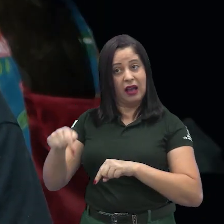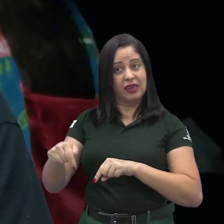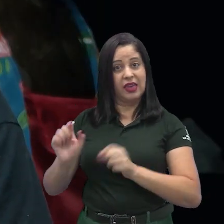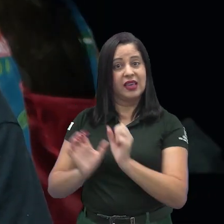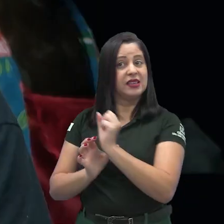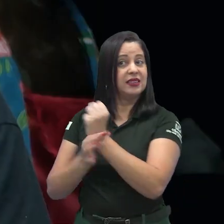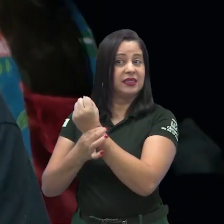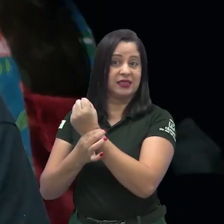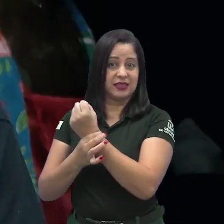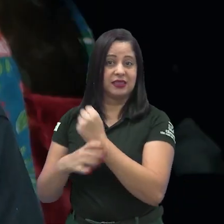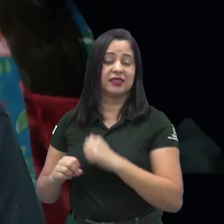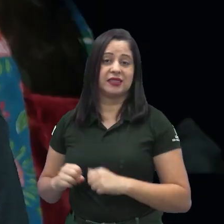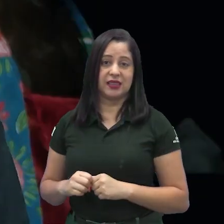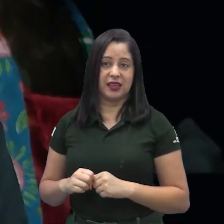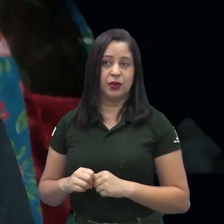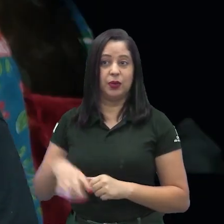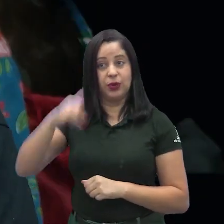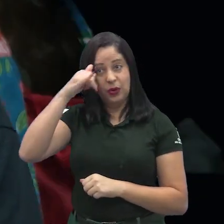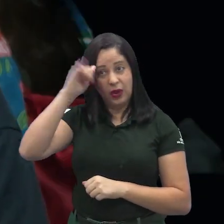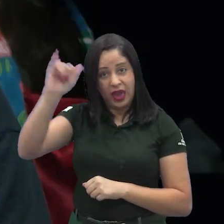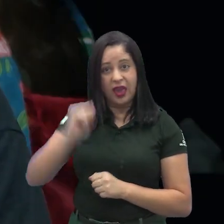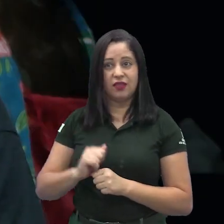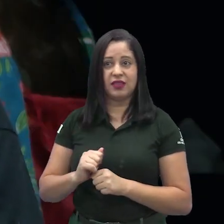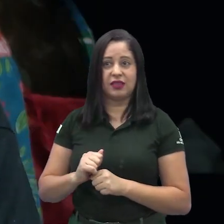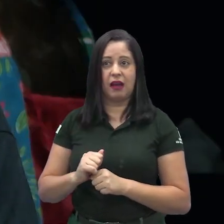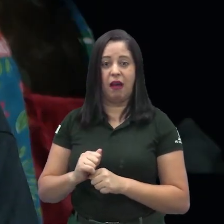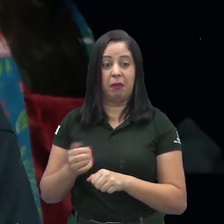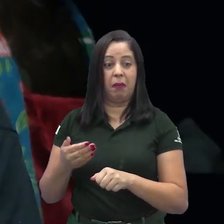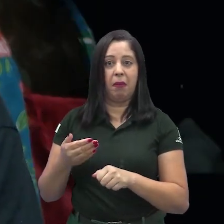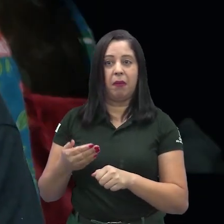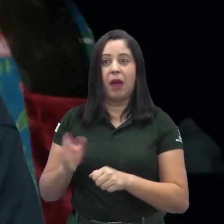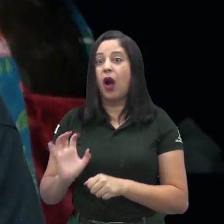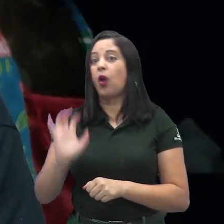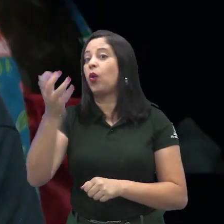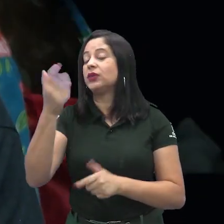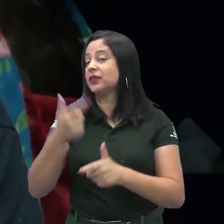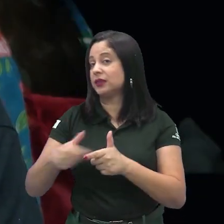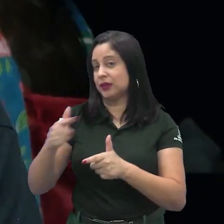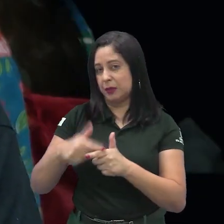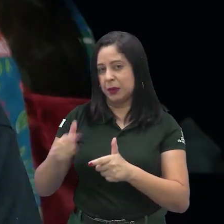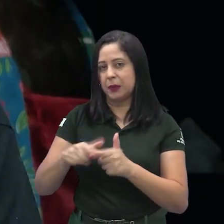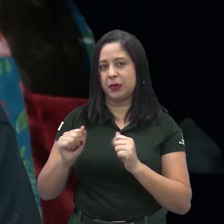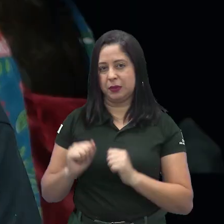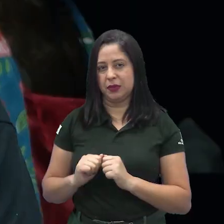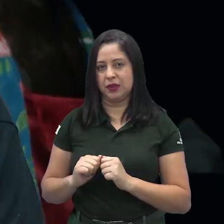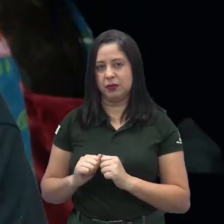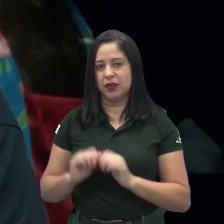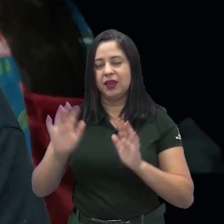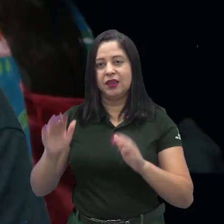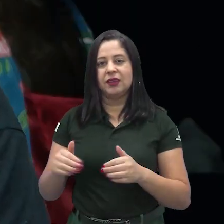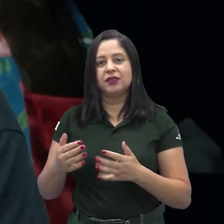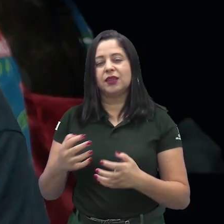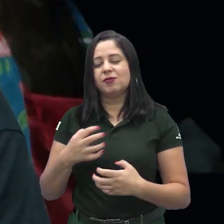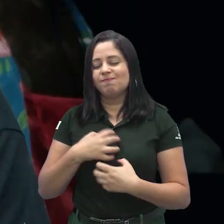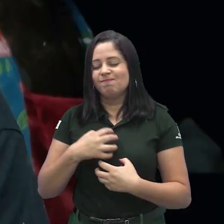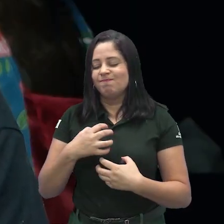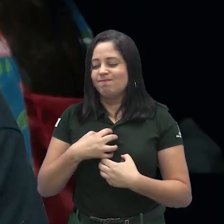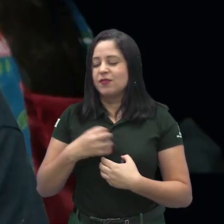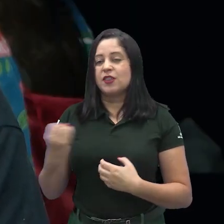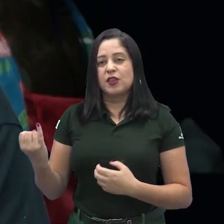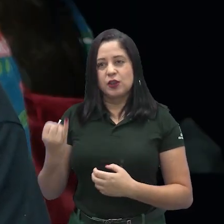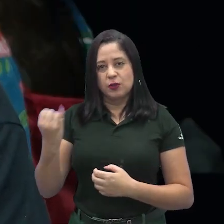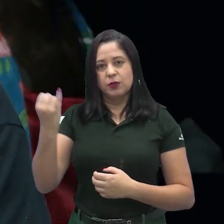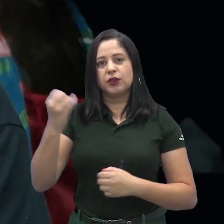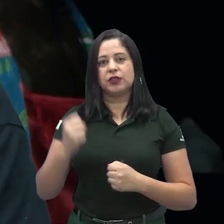e tendo possibilidade de se envolver em qualquer tipo de problema. Então, isso para mim é